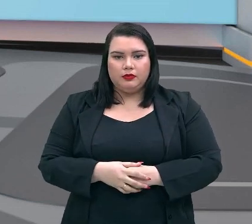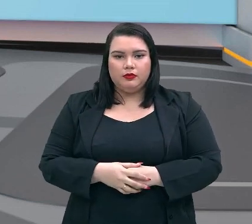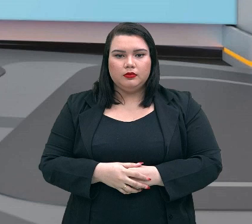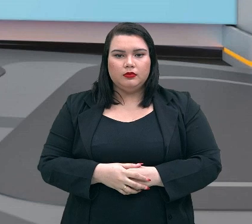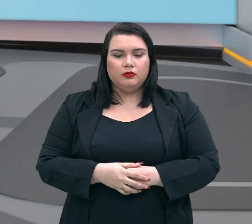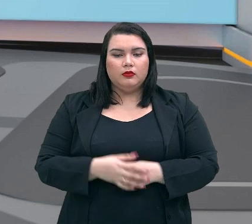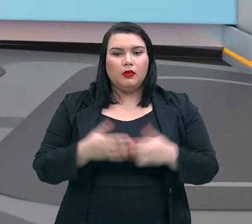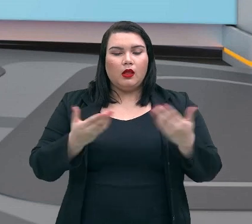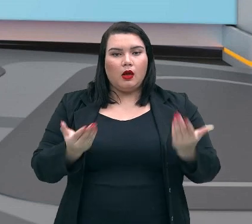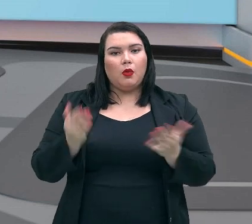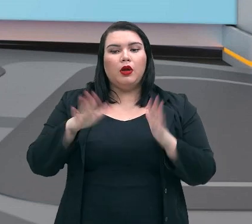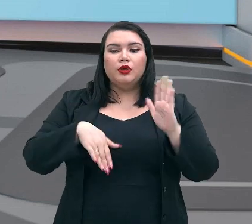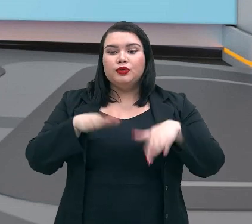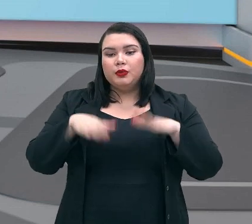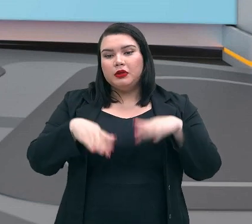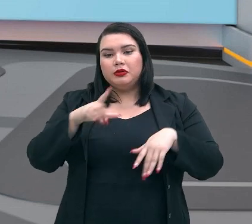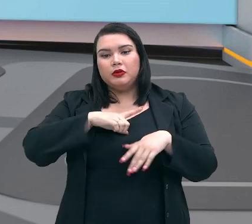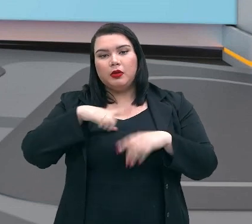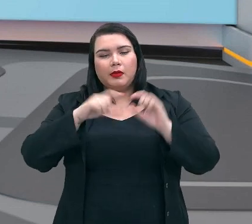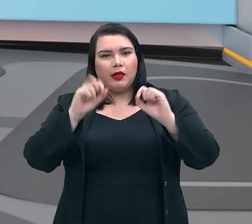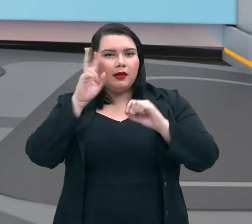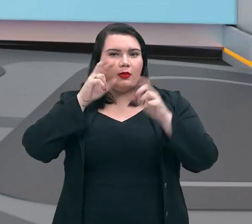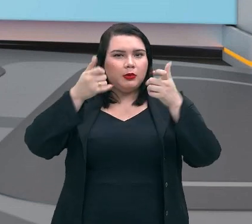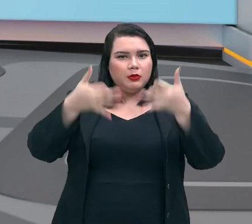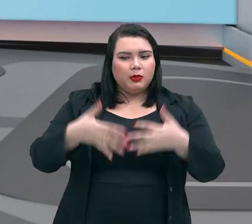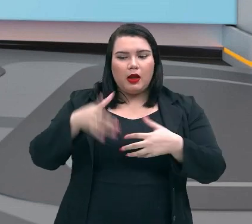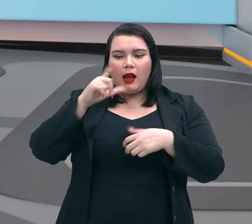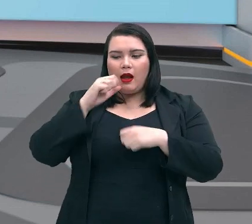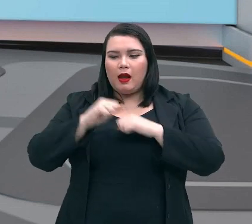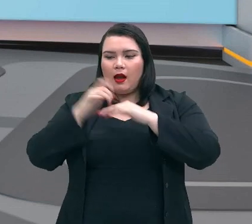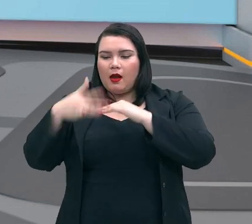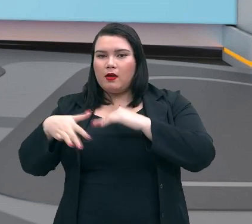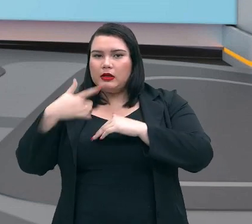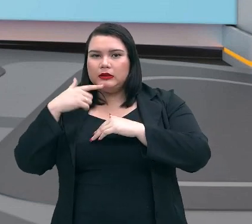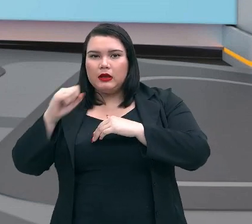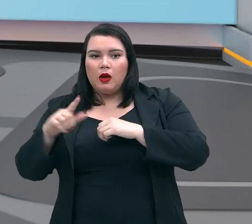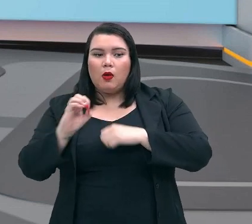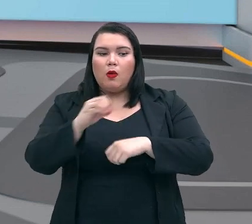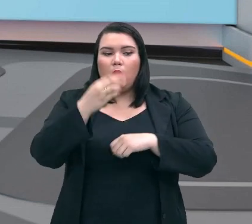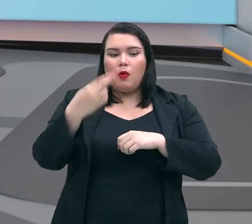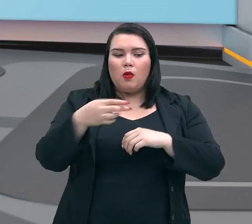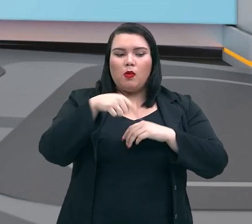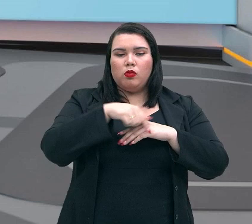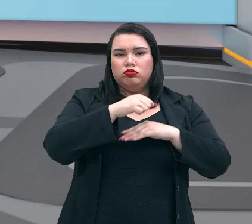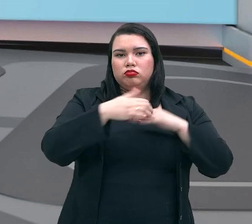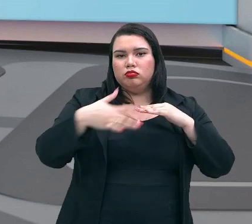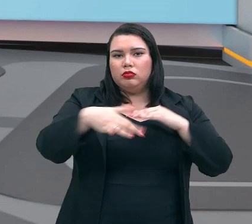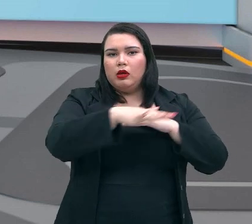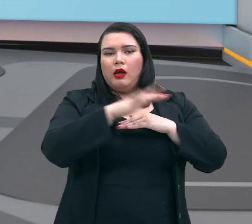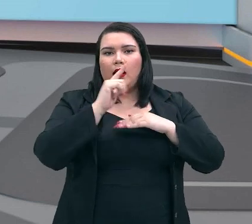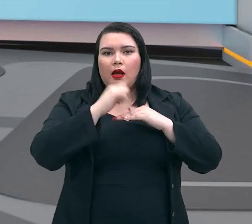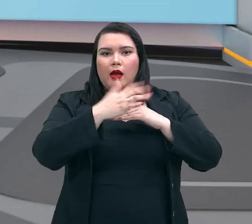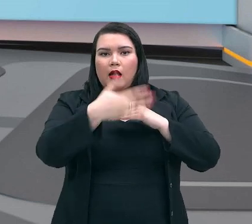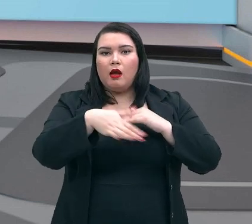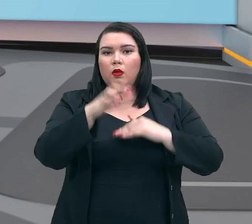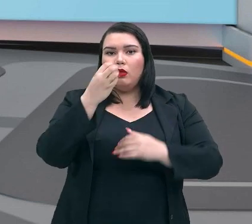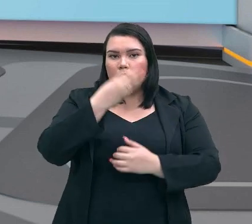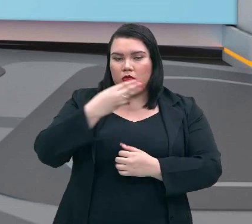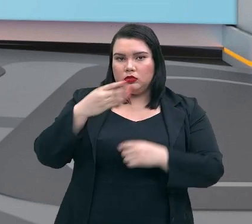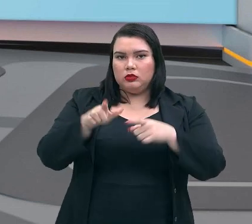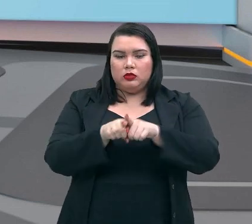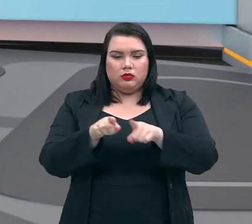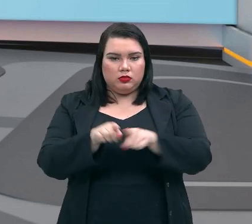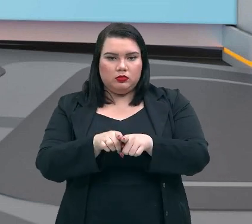terminando e geralmente ele acaba desaguando ou no mar, né? Ou em um lago, ou em outro rio, ou até mesmo no oceano. Então a gente observa que